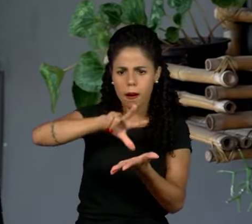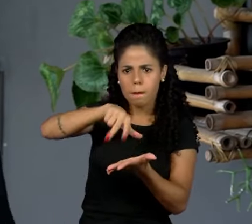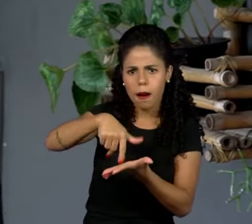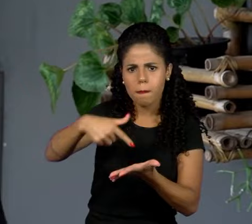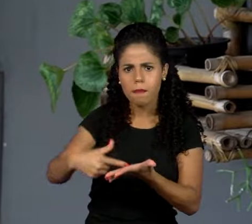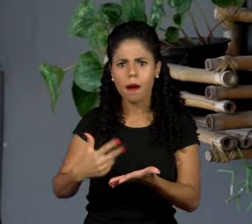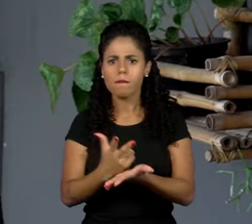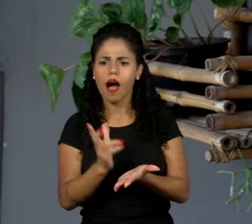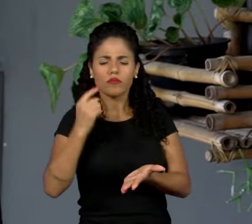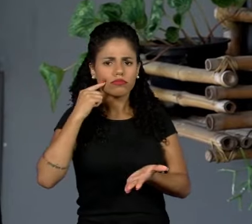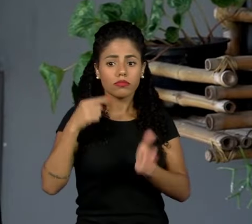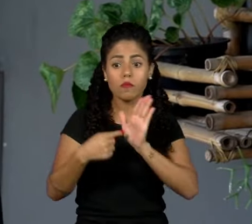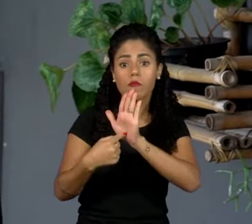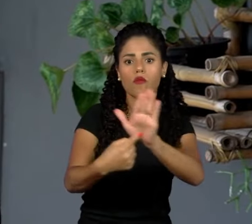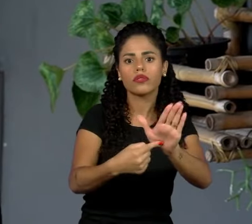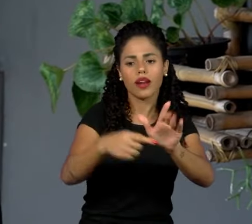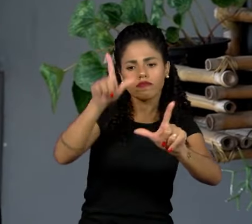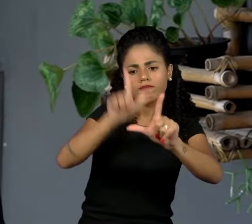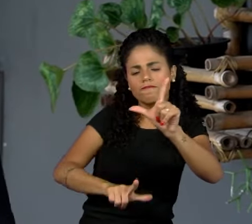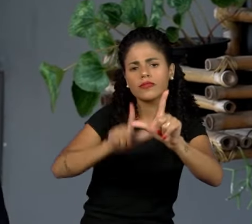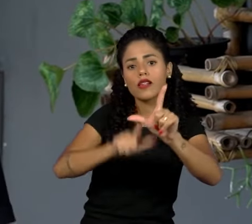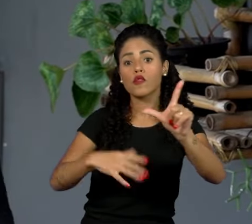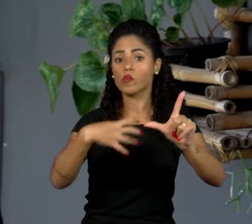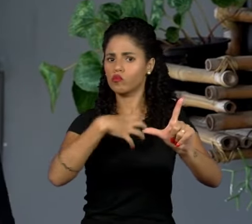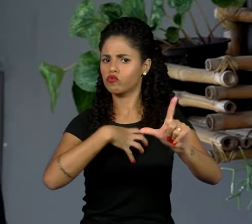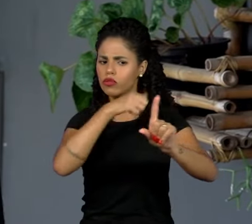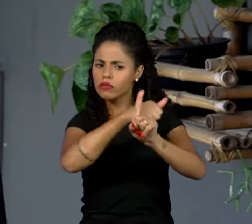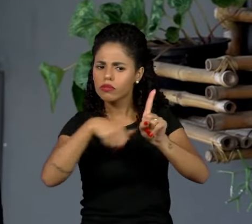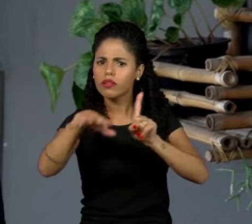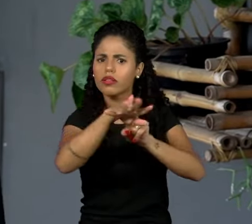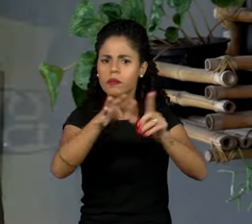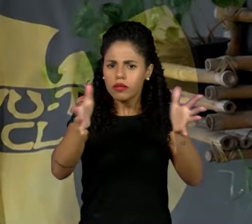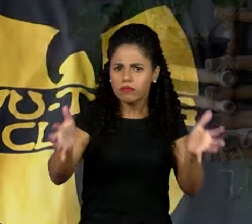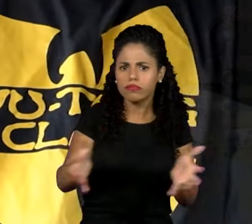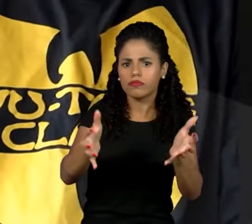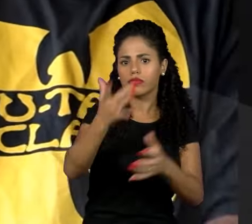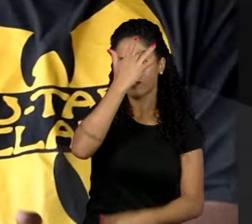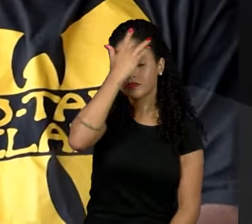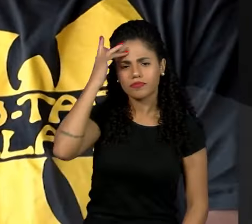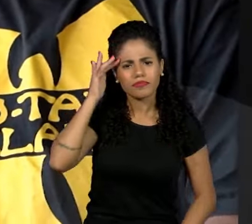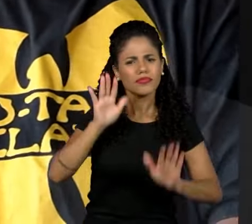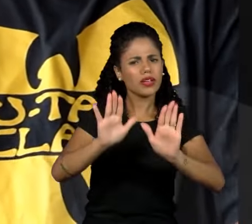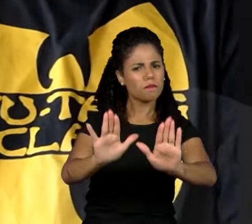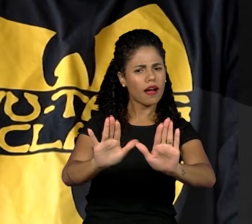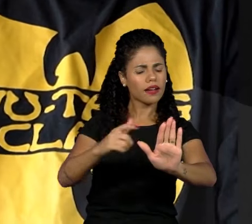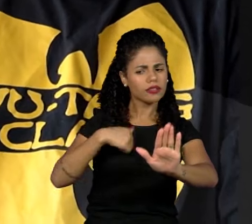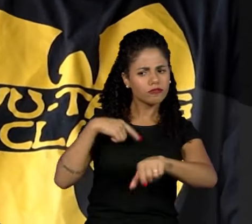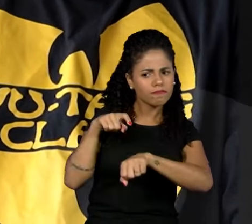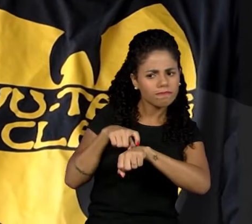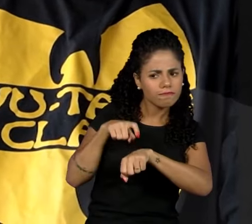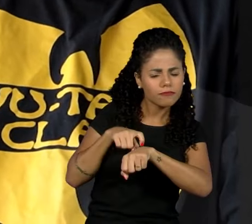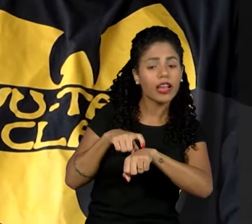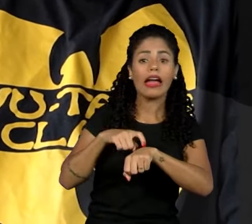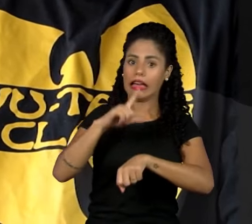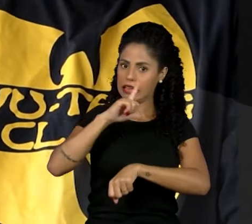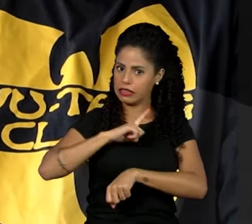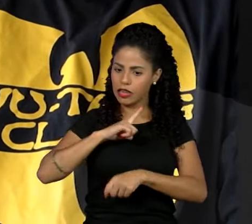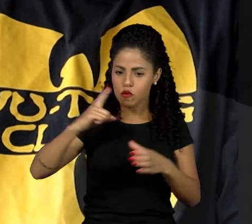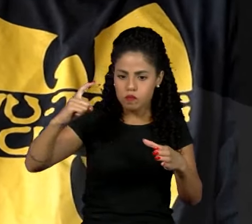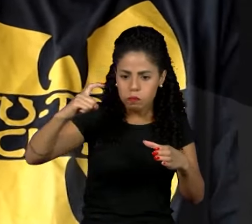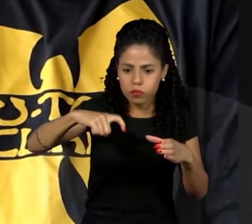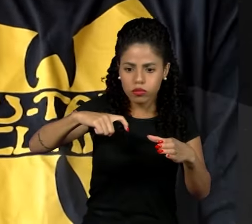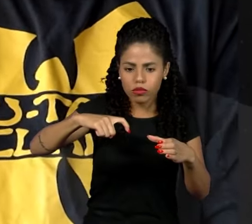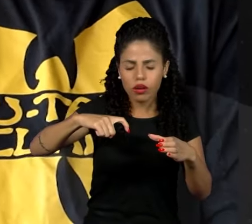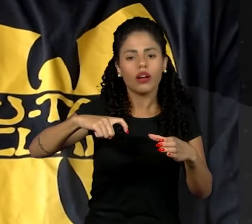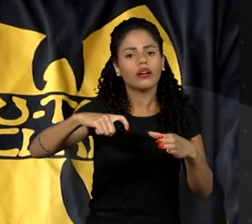ser uma ciência social e, consequentemente, de influenciar as pessoas. Mas em 92 a gente tem um disco muito importante que é